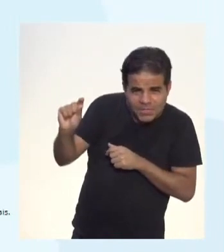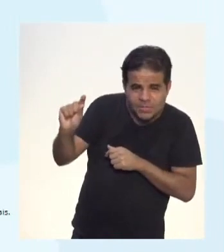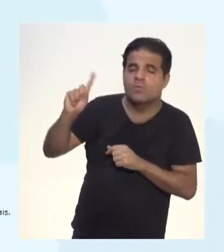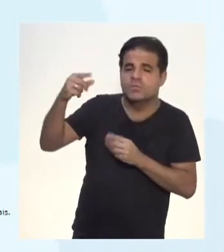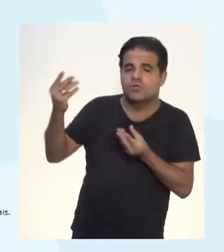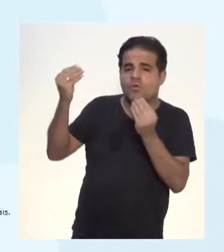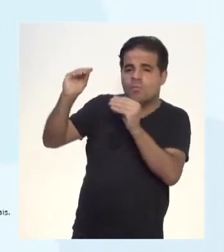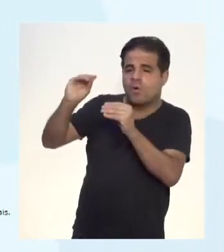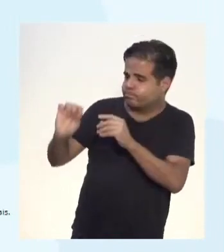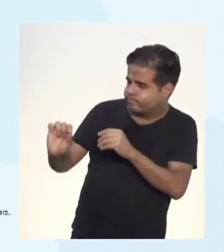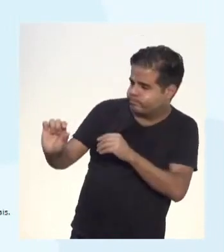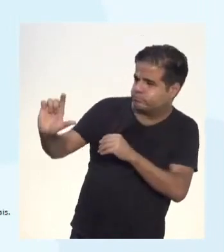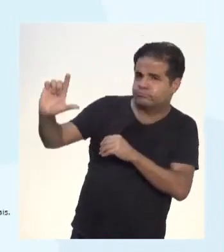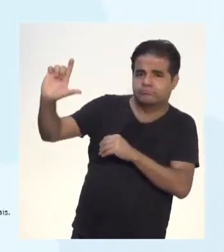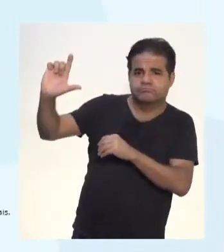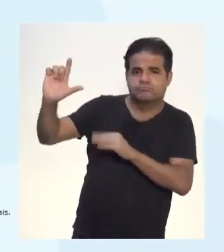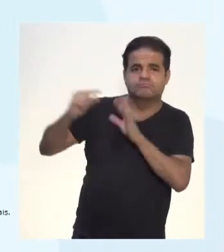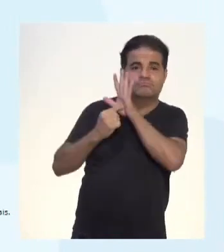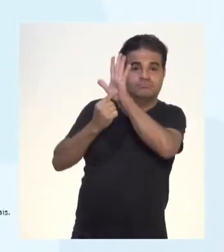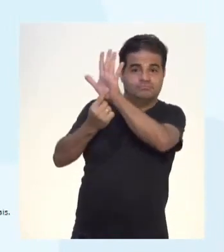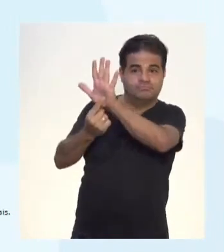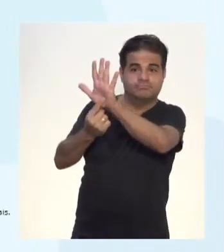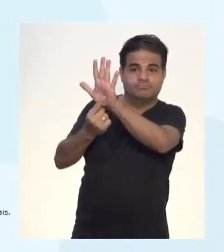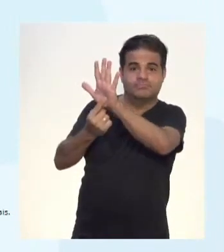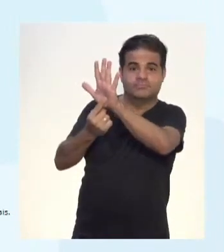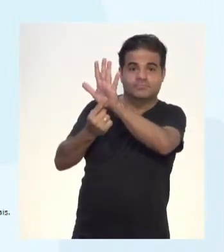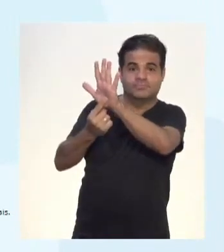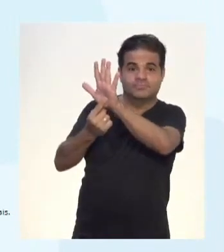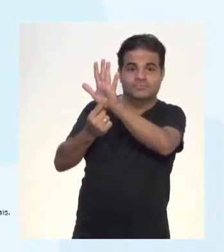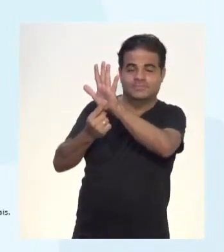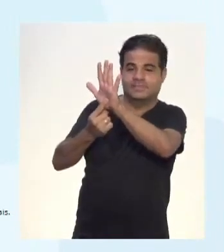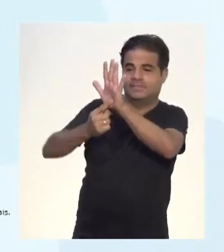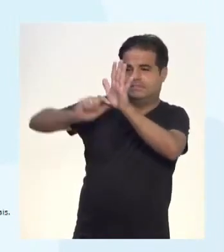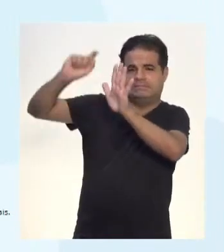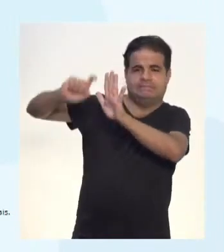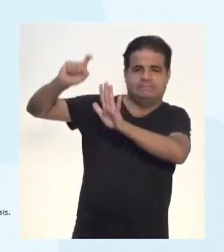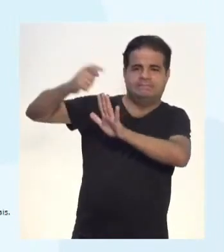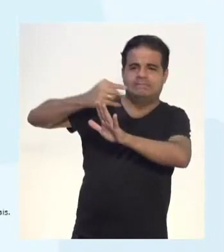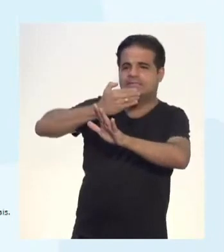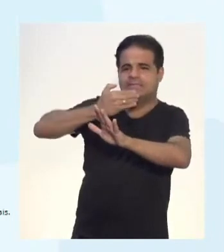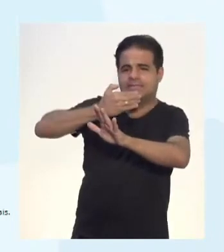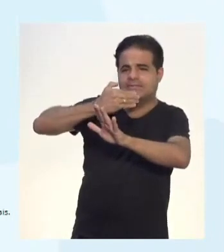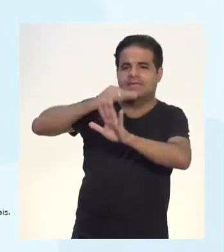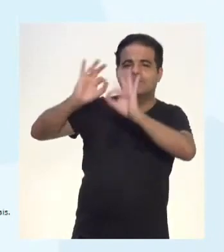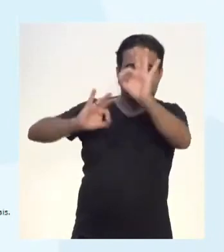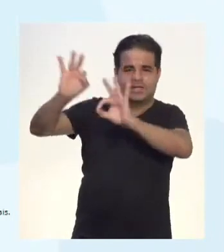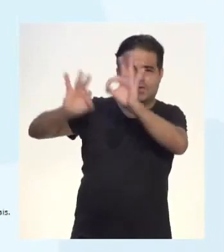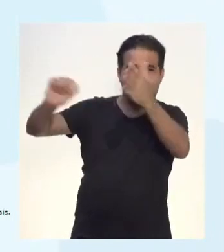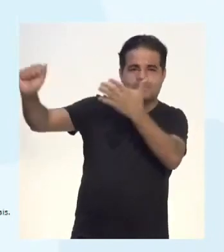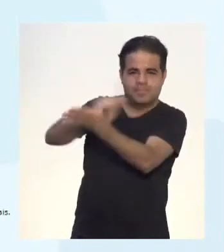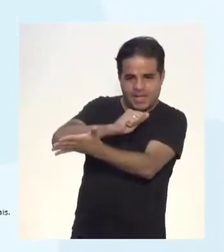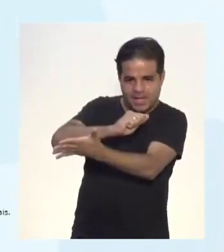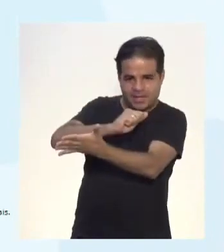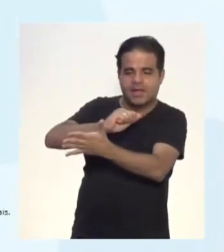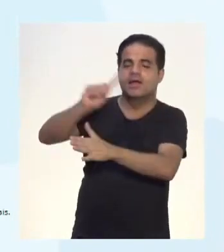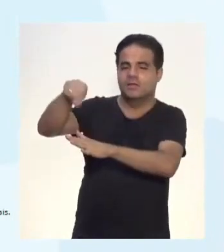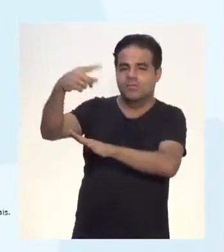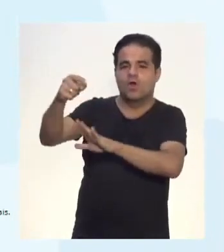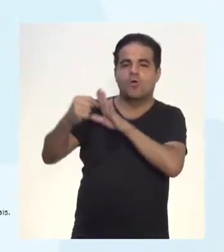aqui grande para vocês. Se eu não fizesse esse garrancho, espera aí. Deixa eu limpar isso aqui.